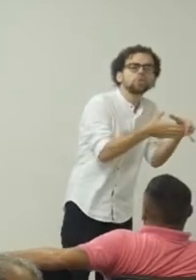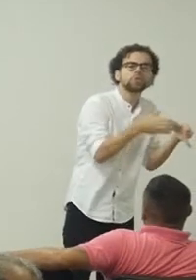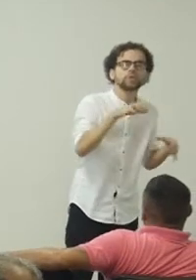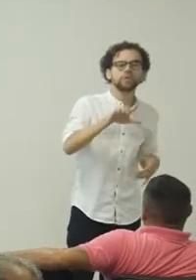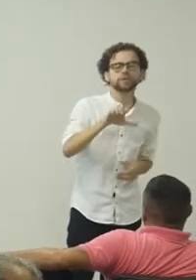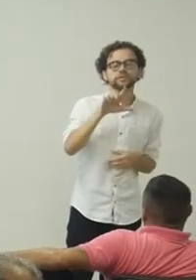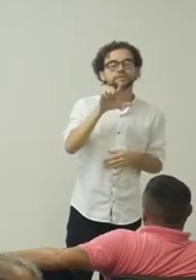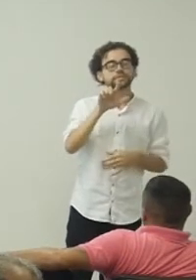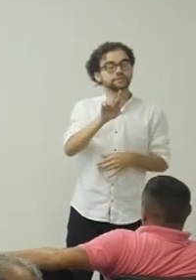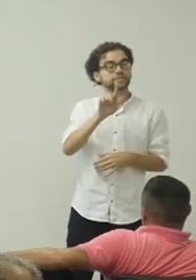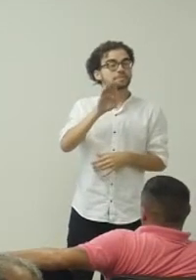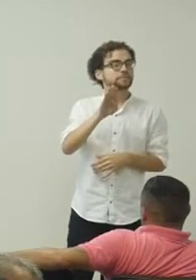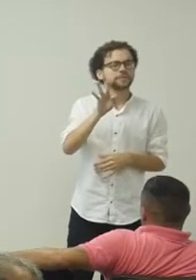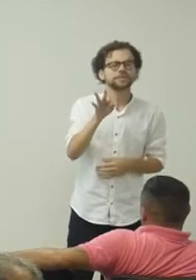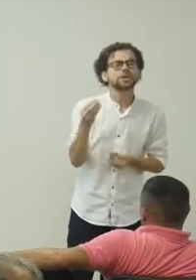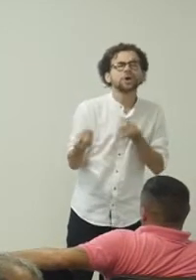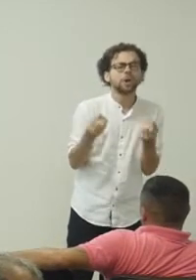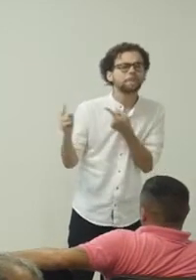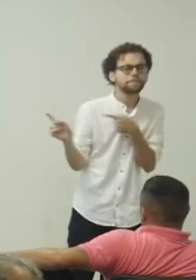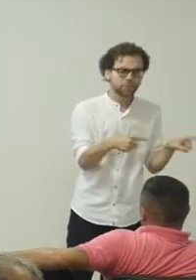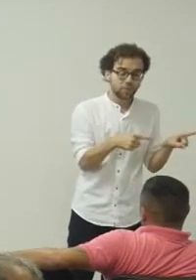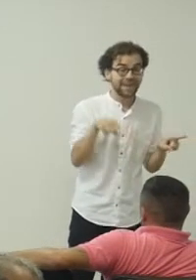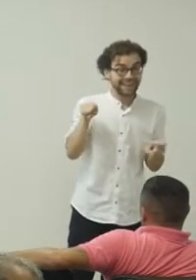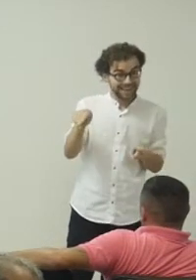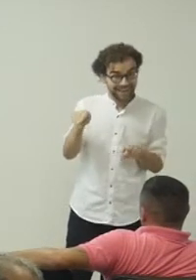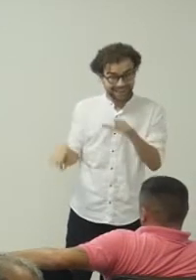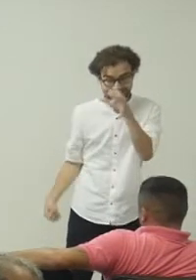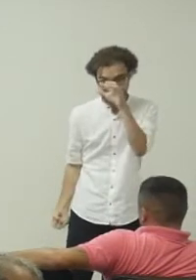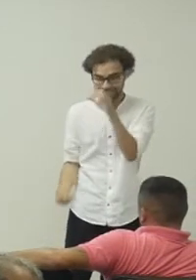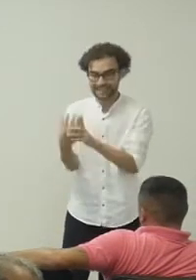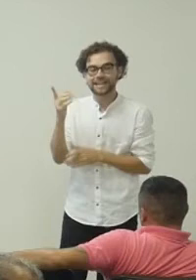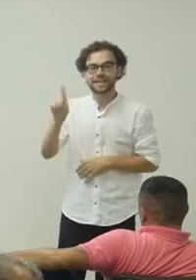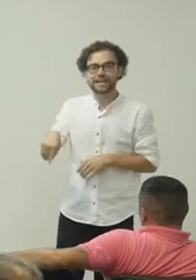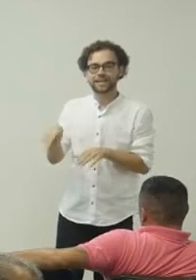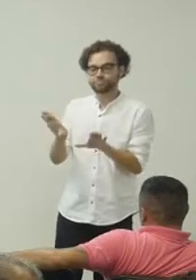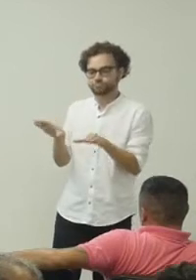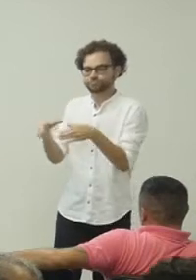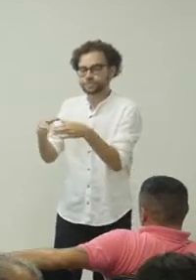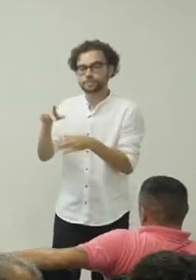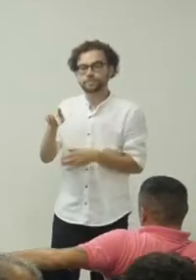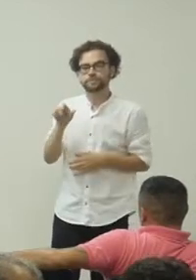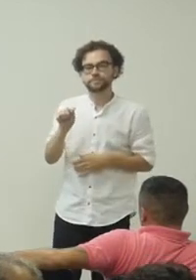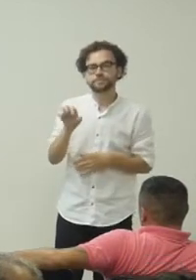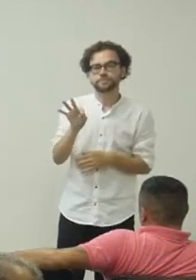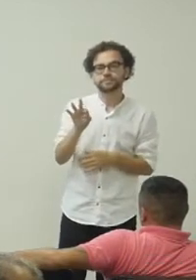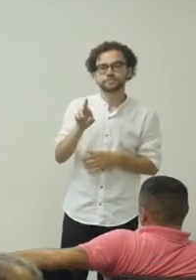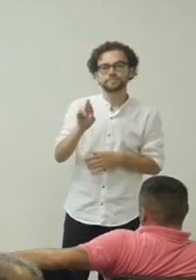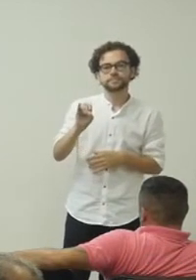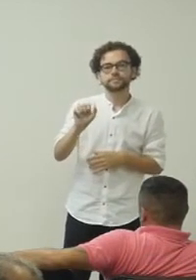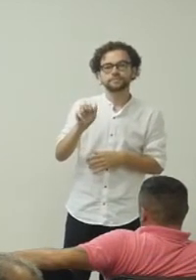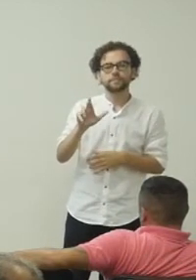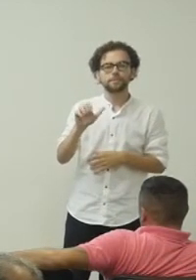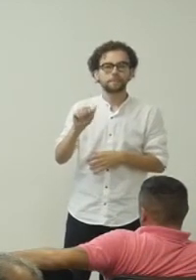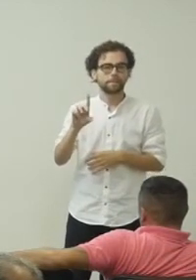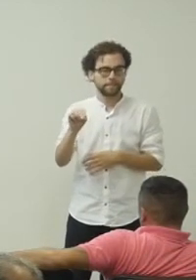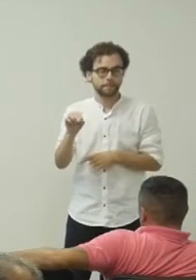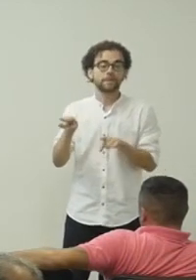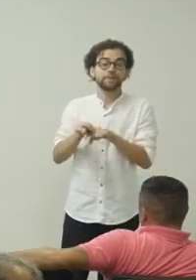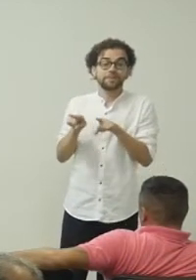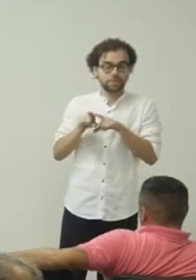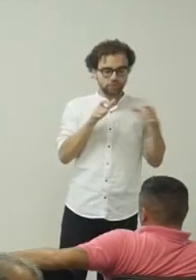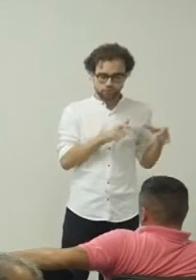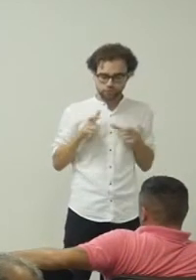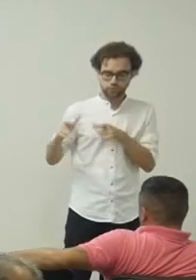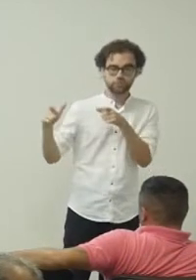uma outra expressão. Para a gente, ela deriva justamente do patriarcado e também desses lugares, desses papéis sociais definidos. Então,